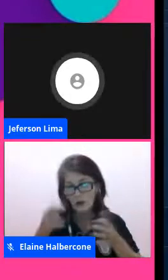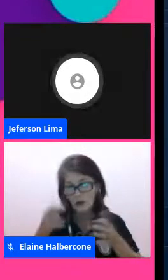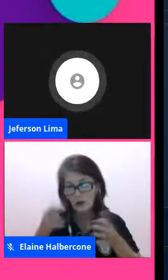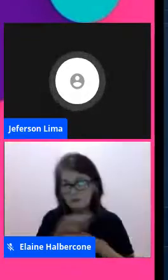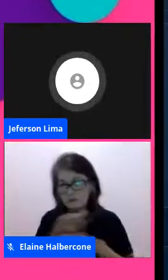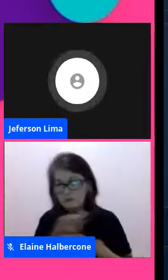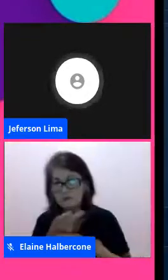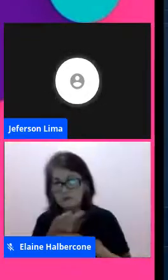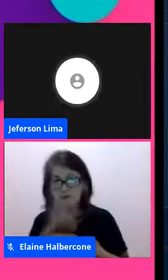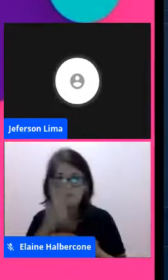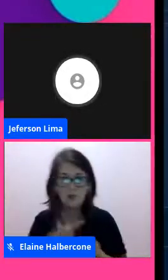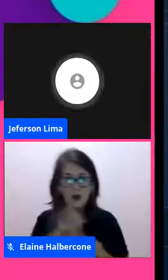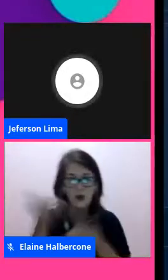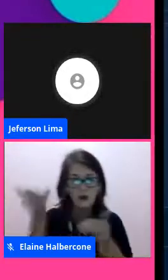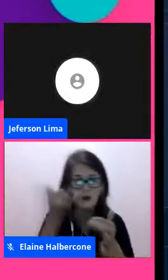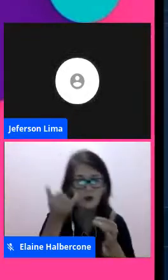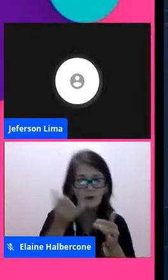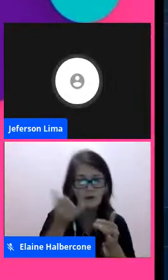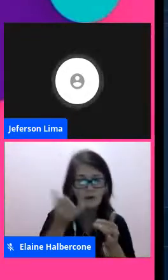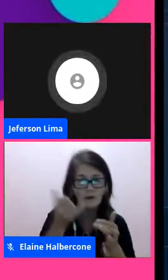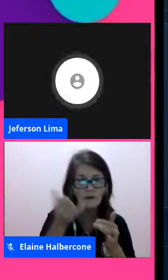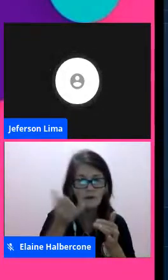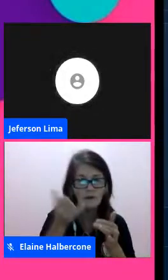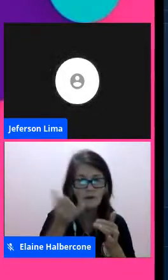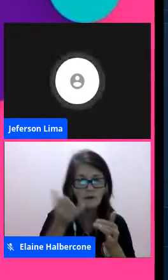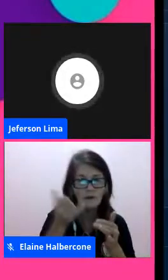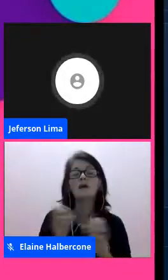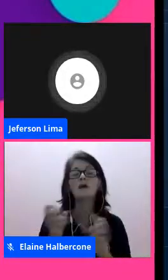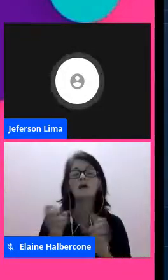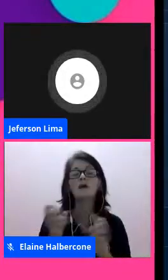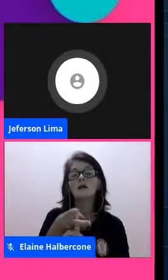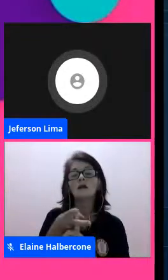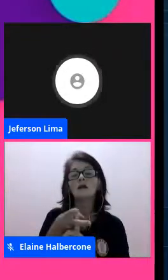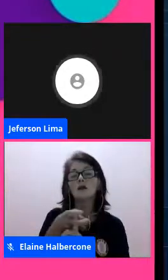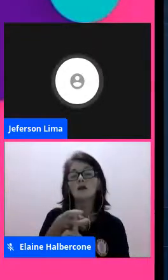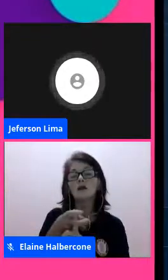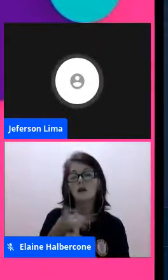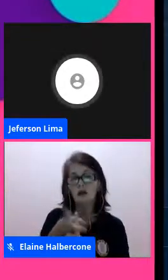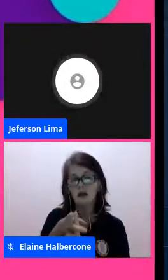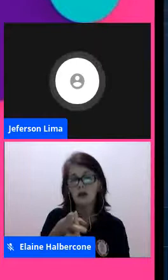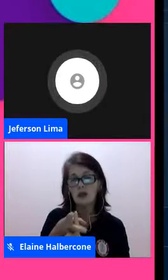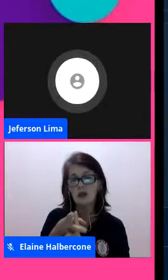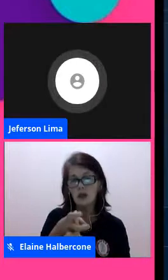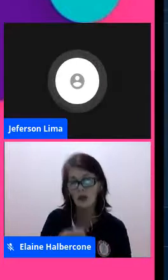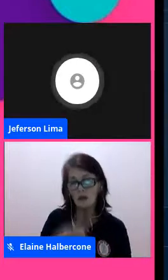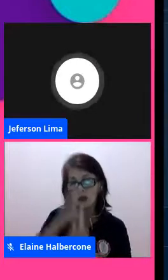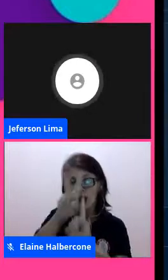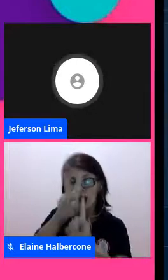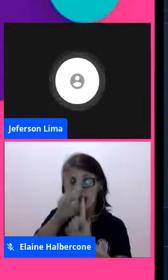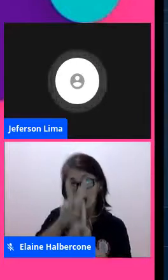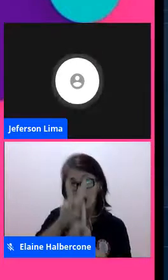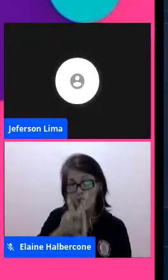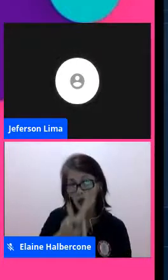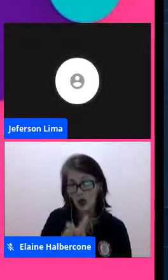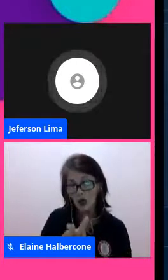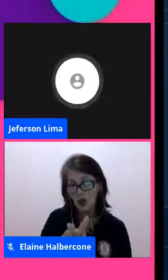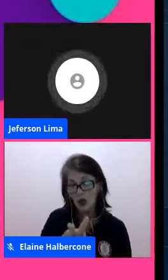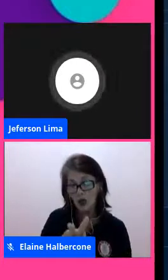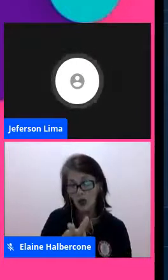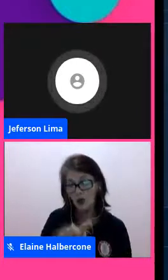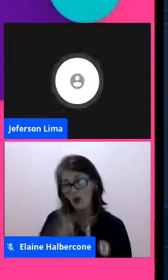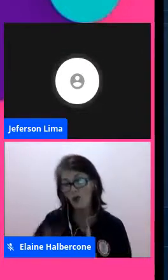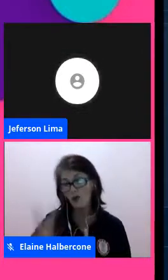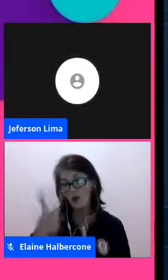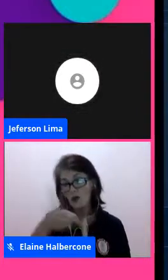Nosso caminho para informação é sensores, sensorar. Então, se eu quero fazer uma leitura para saber qual é o valor do meu sensorar nesse